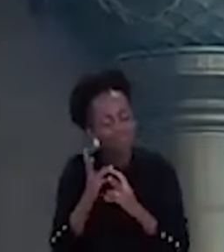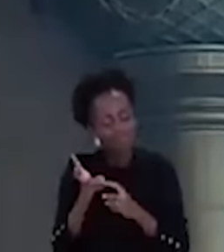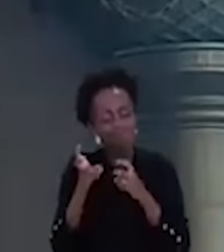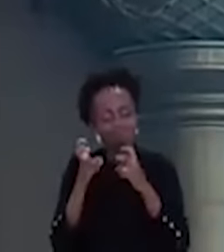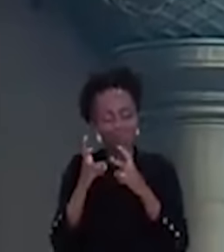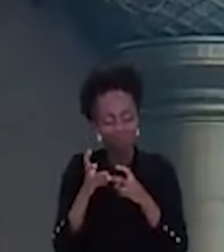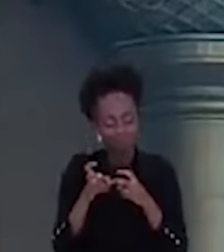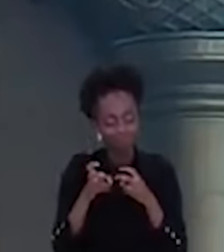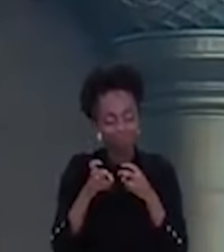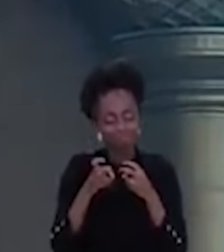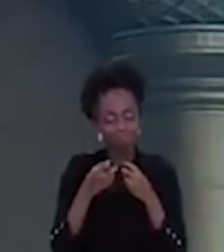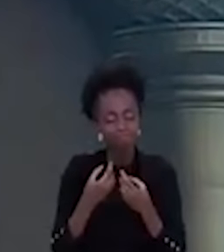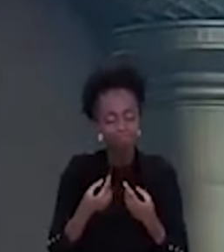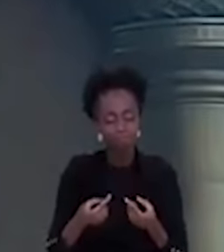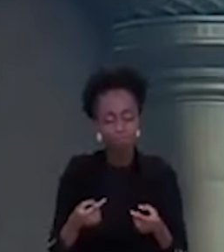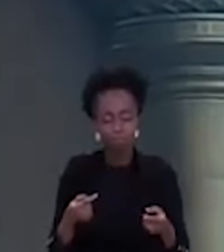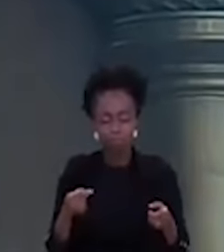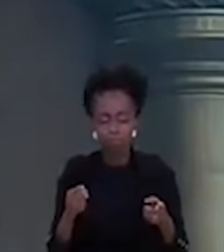encontrei o meu